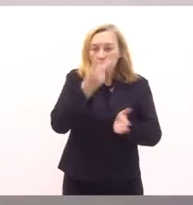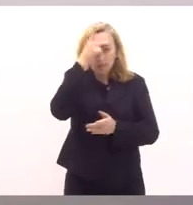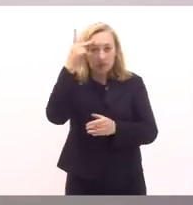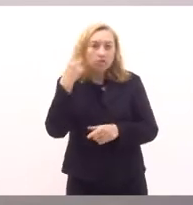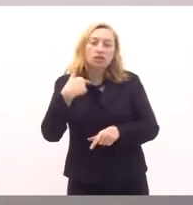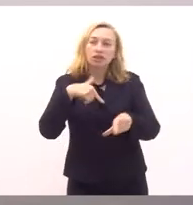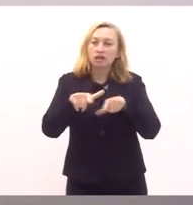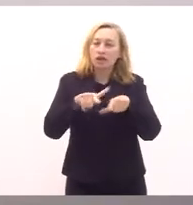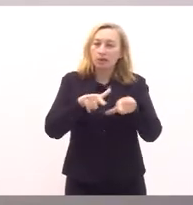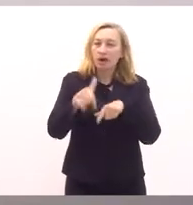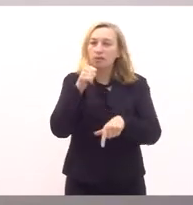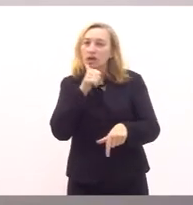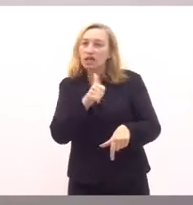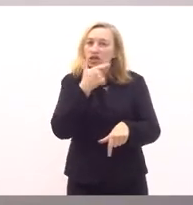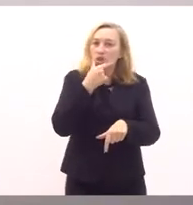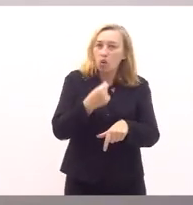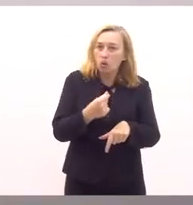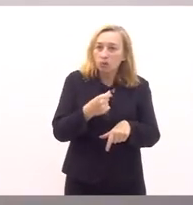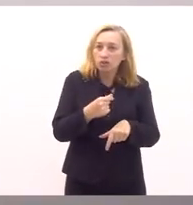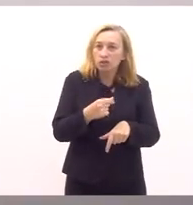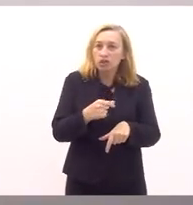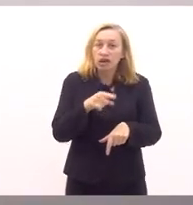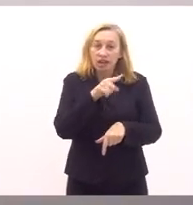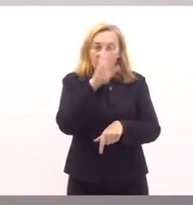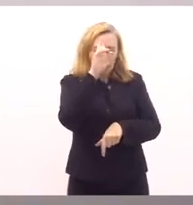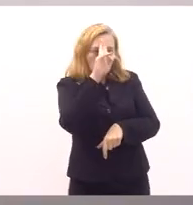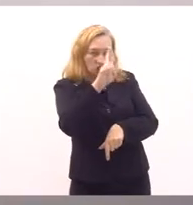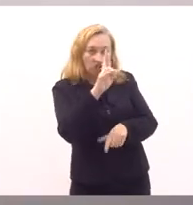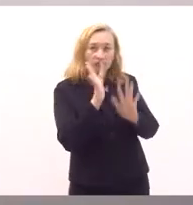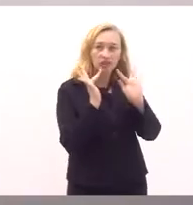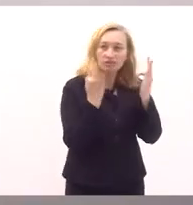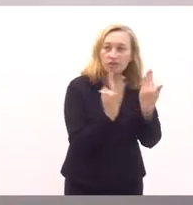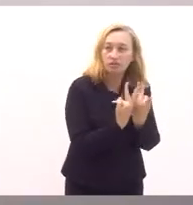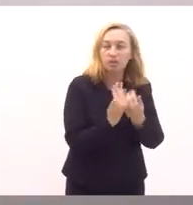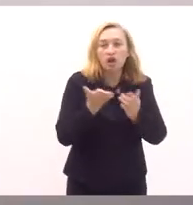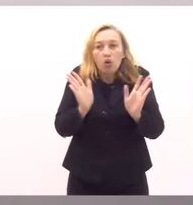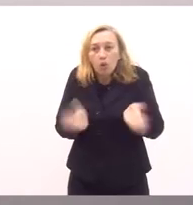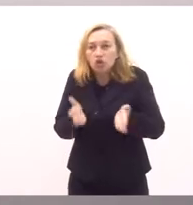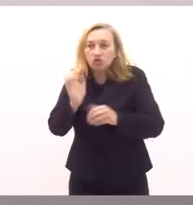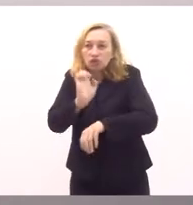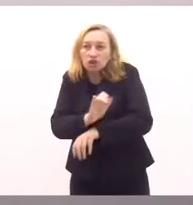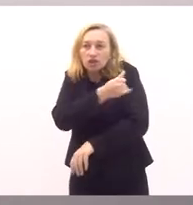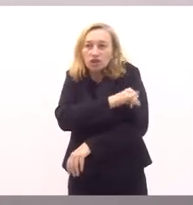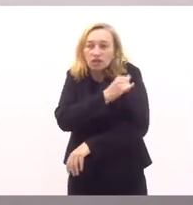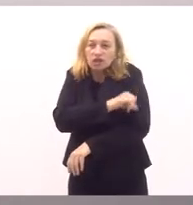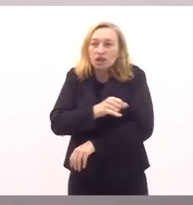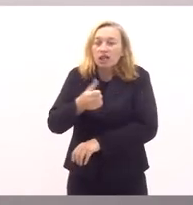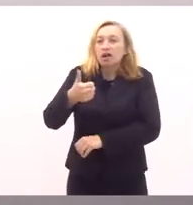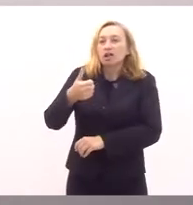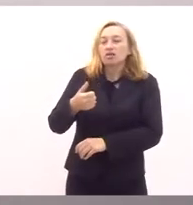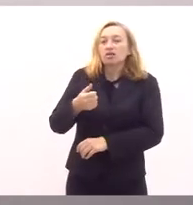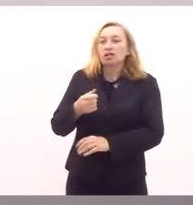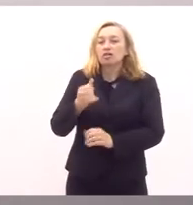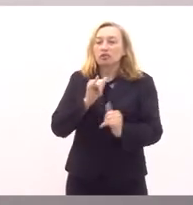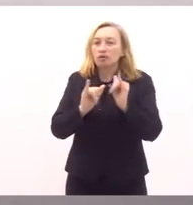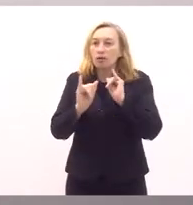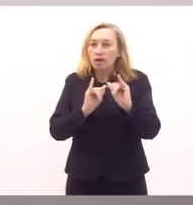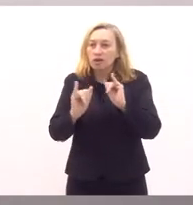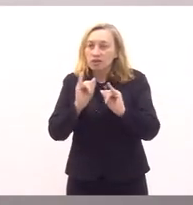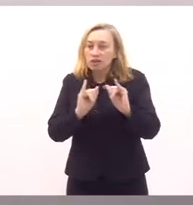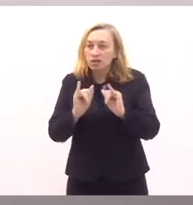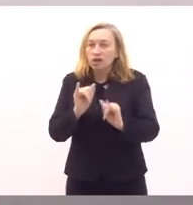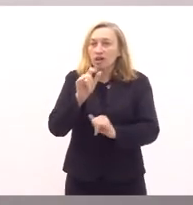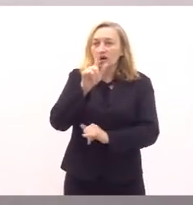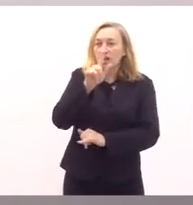trabalhador, a trabalhadora, aquela chefe de família, hoje no estado do Rio de Janeiro, segundo dados da Fiocruz, Bárbara,